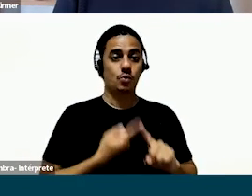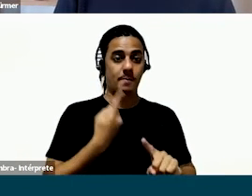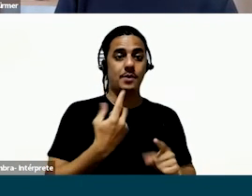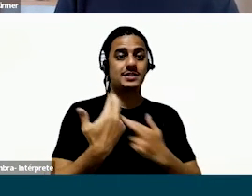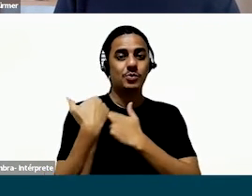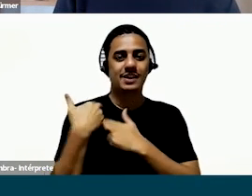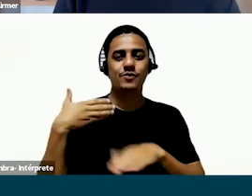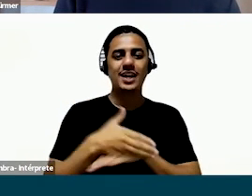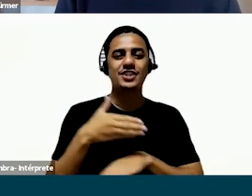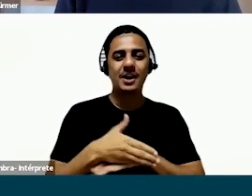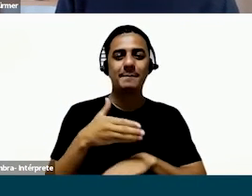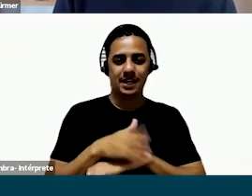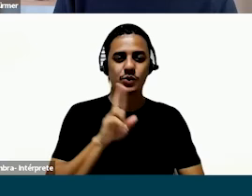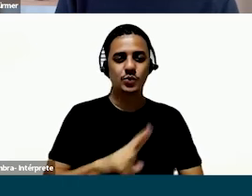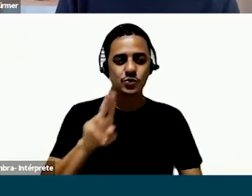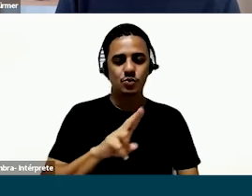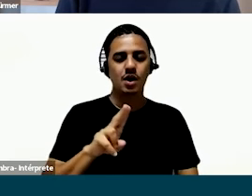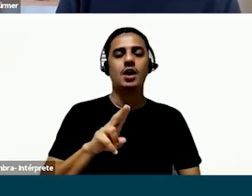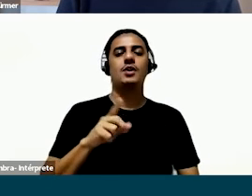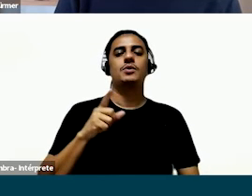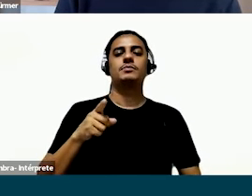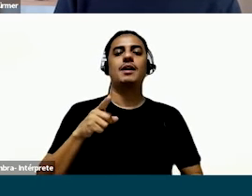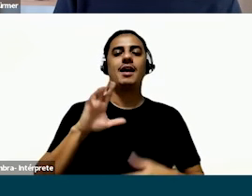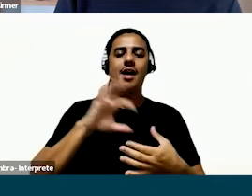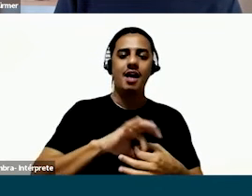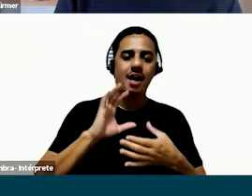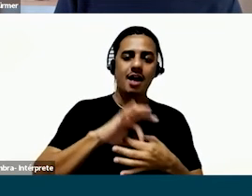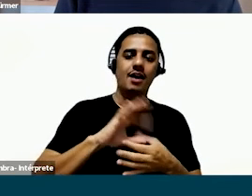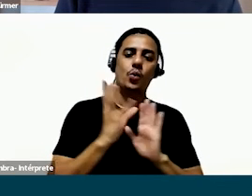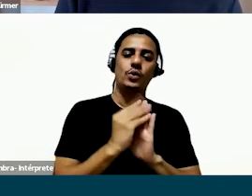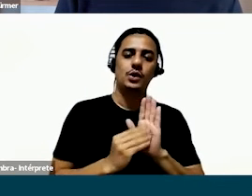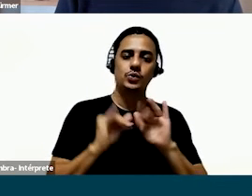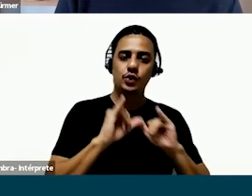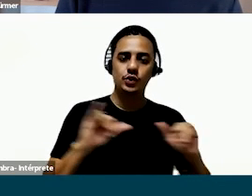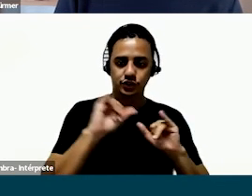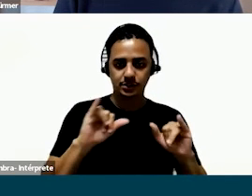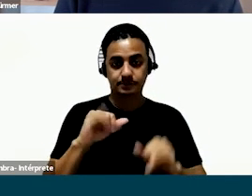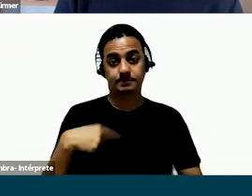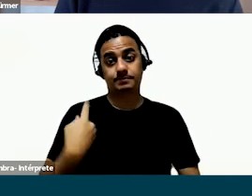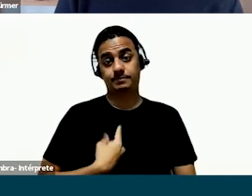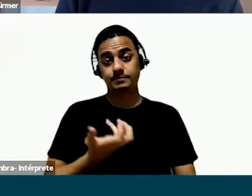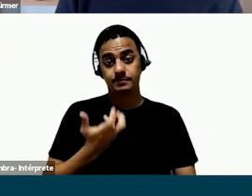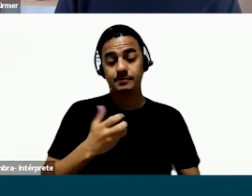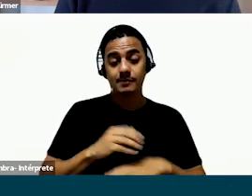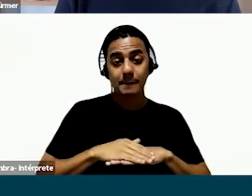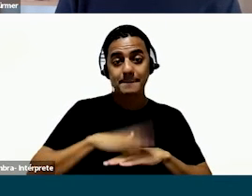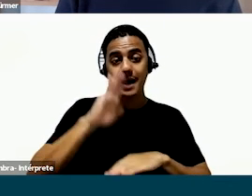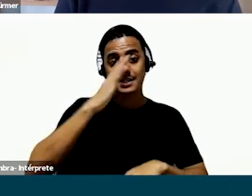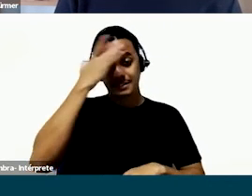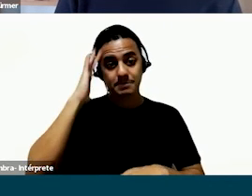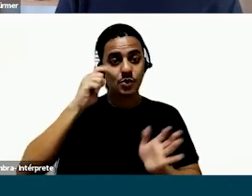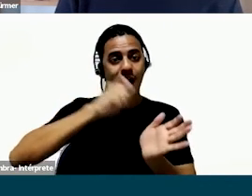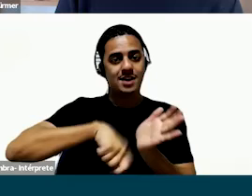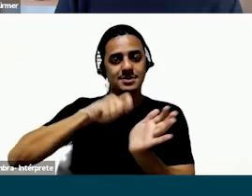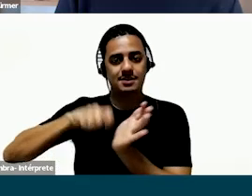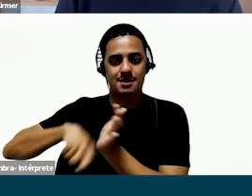eu era responsável pelo engajamento de usuários num produto de conteúdo de notícias, e o principal desafio aqui era aumentar o